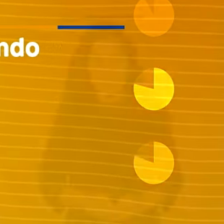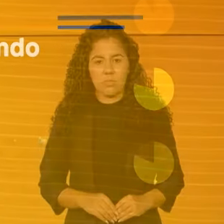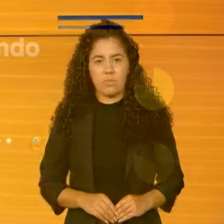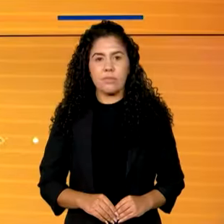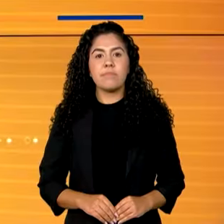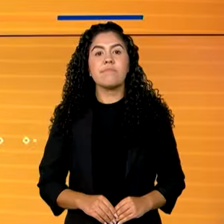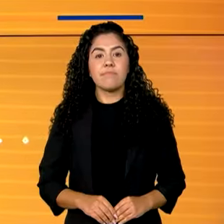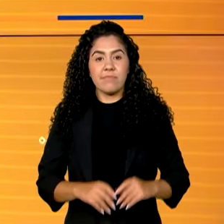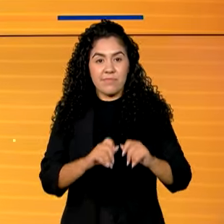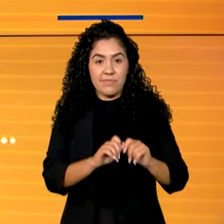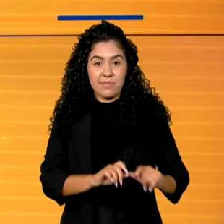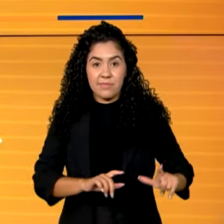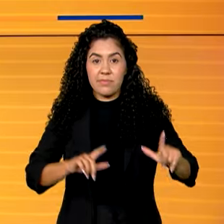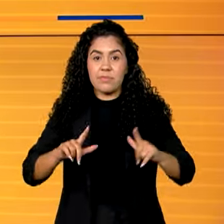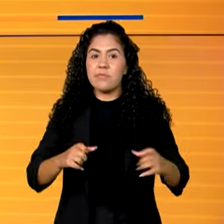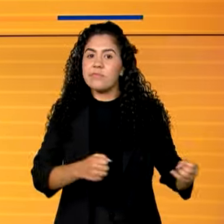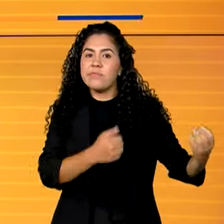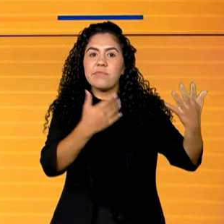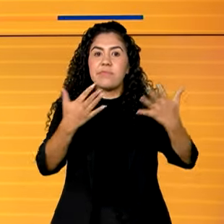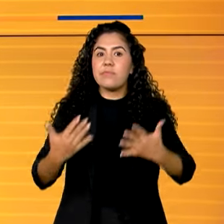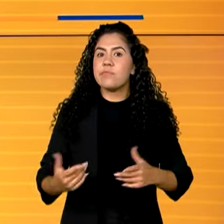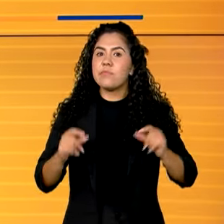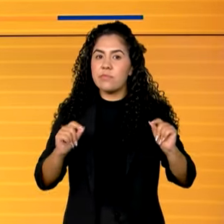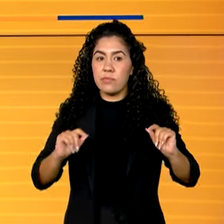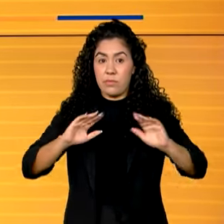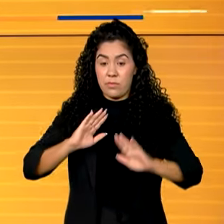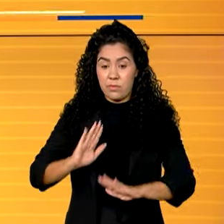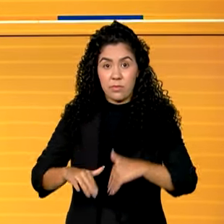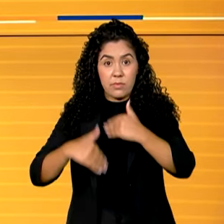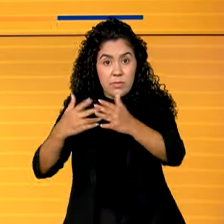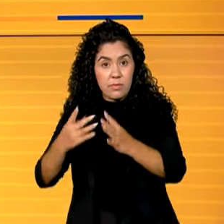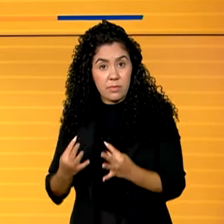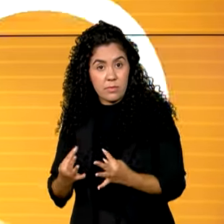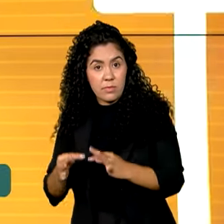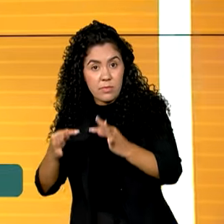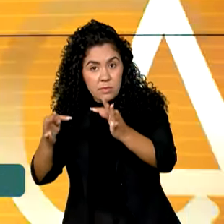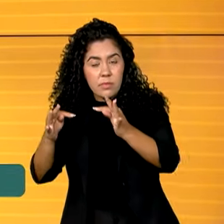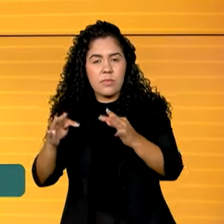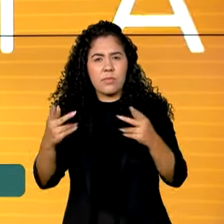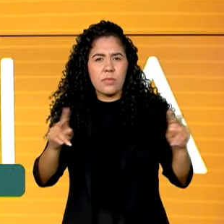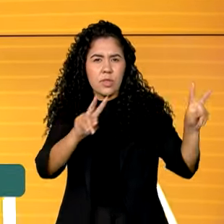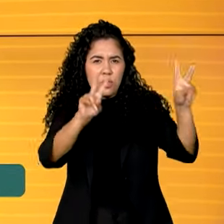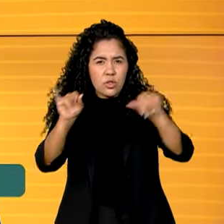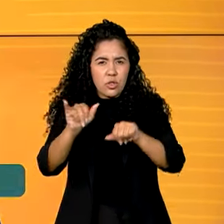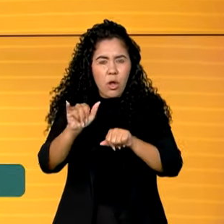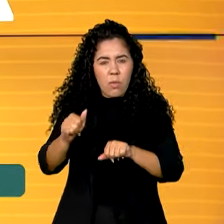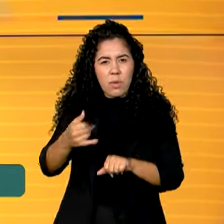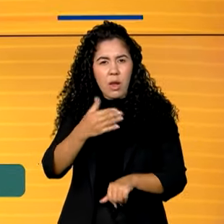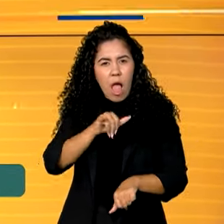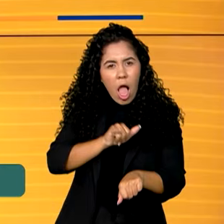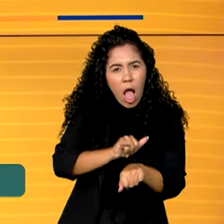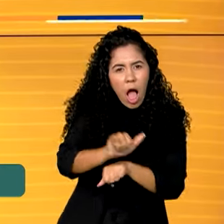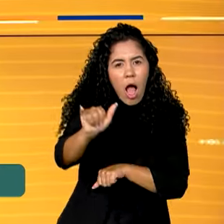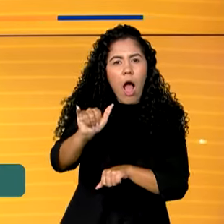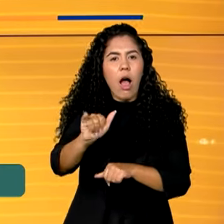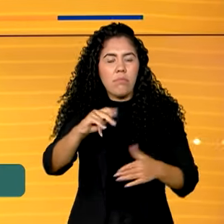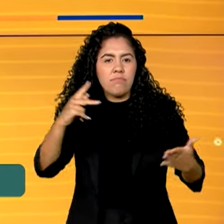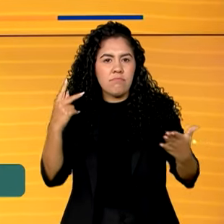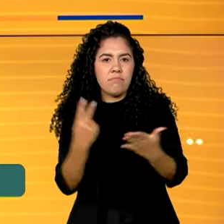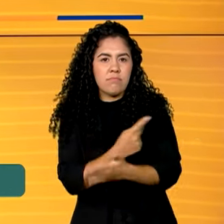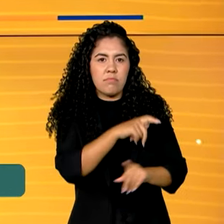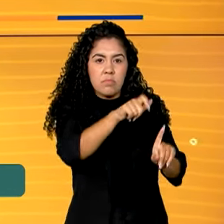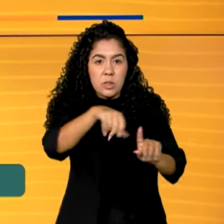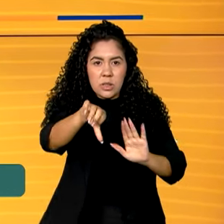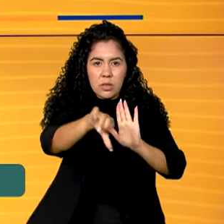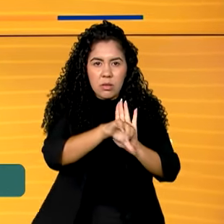já estamos de volta e olha com o desenvolvimento da tecnologia os golpes ados por criminosos estão cada vez mais